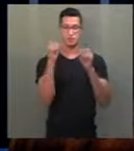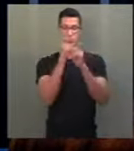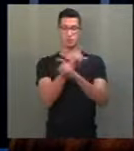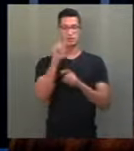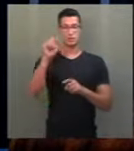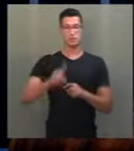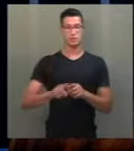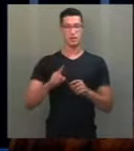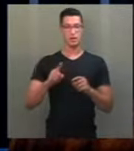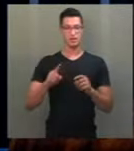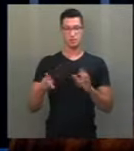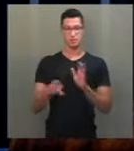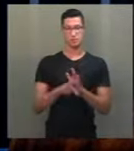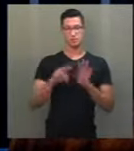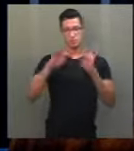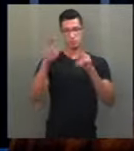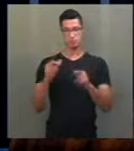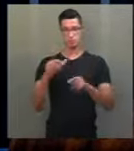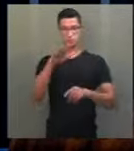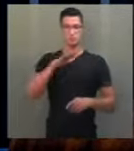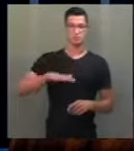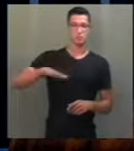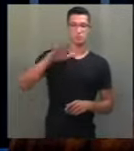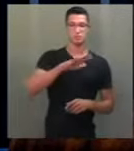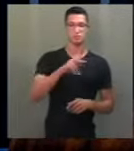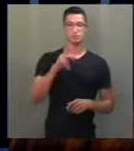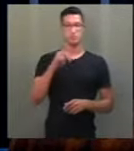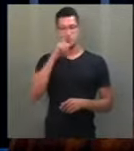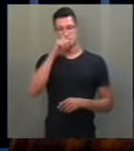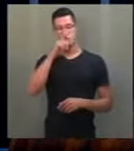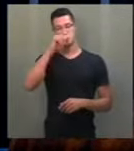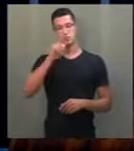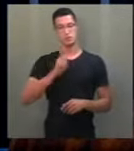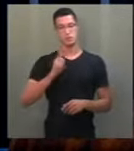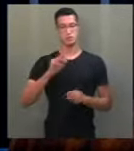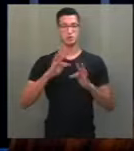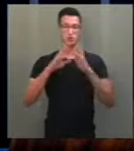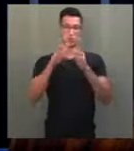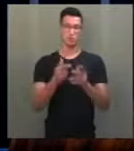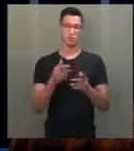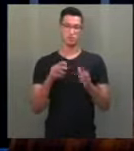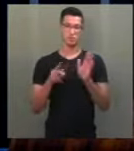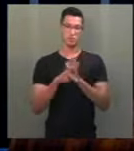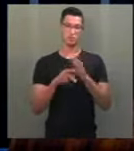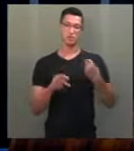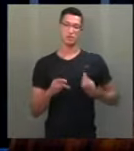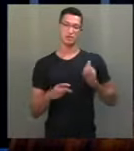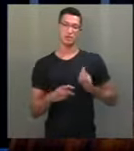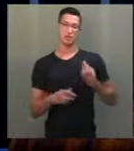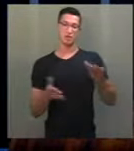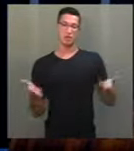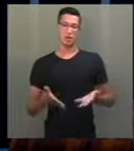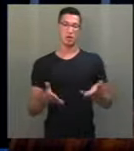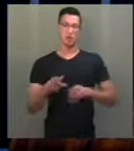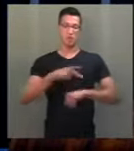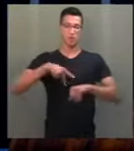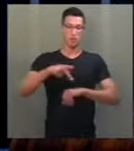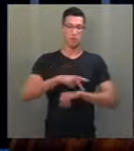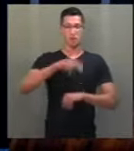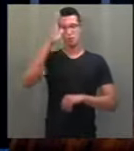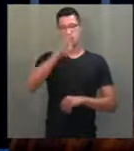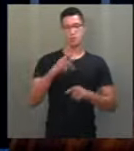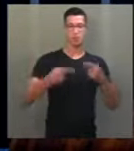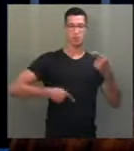dificuldades que eram intransponíveis, sobretudo nesse ambiente de belicosidade, de total beligerância que vivemos atualmente no território